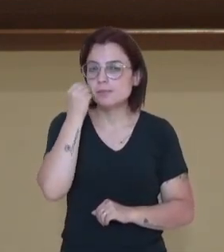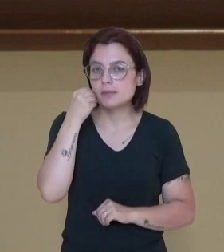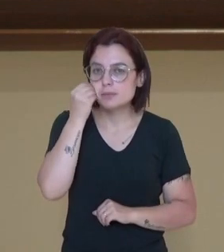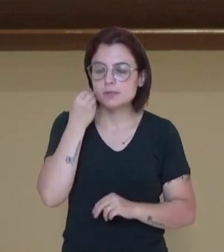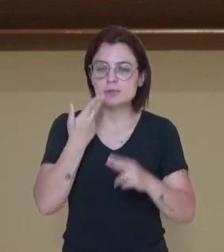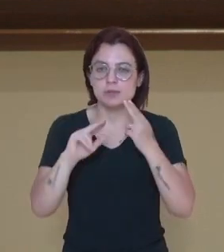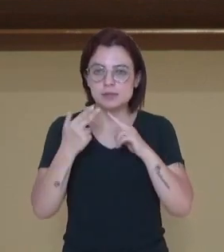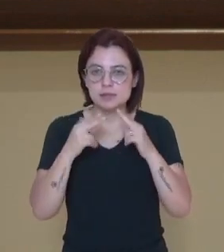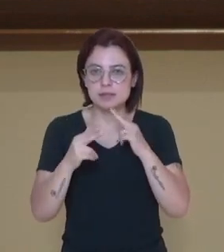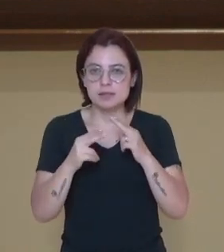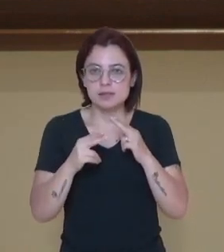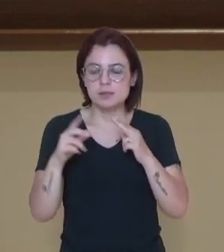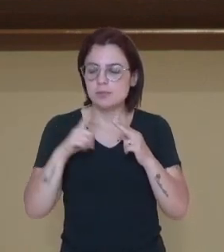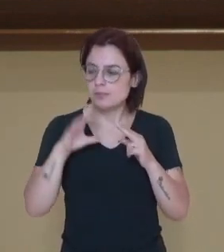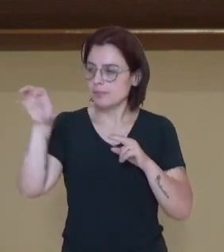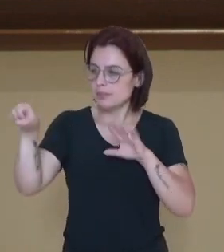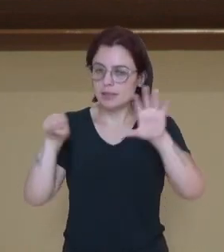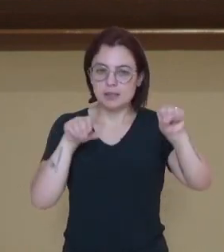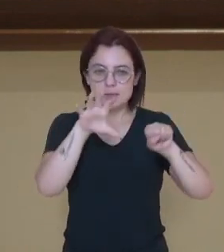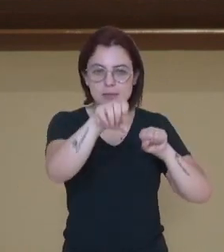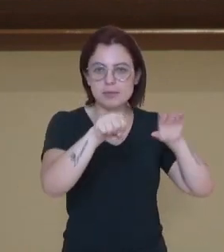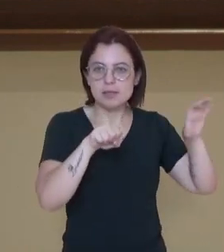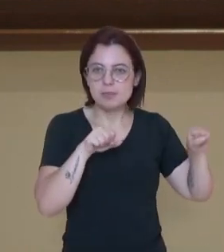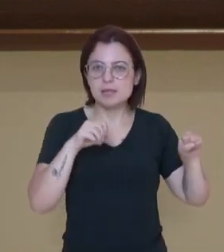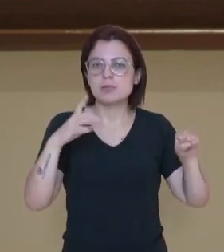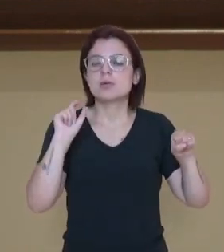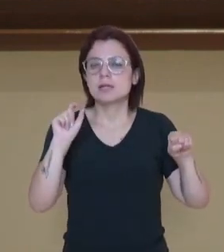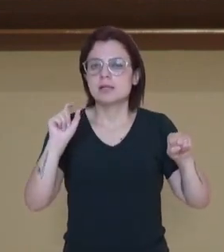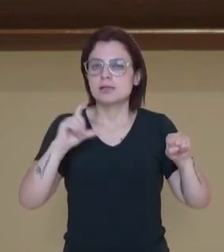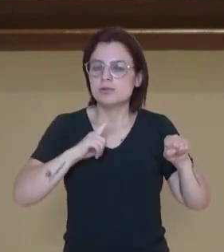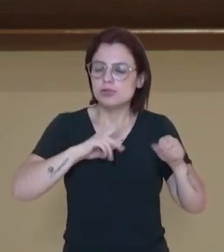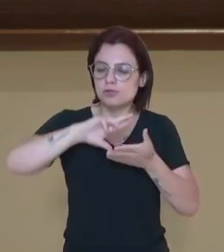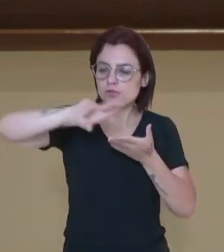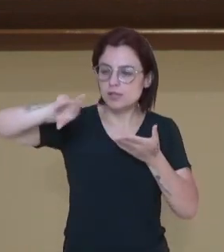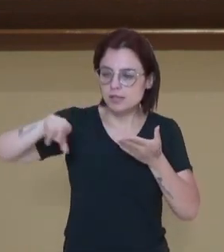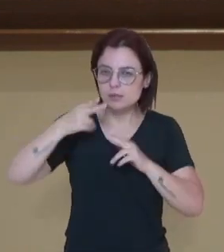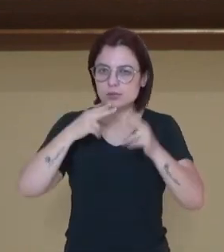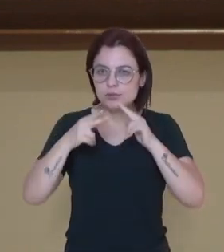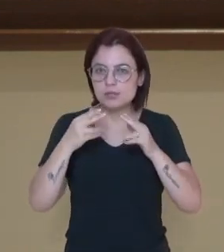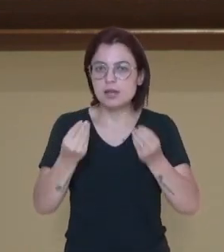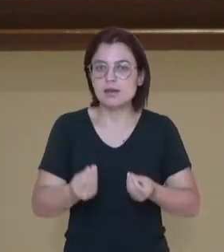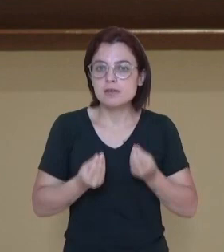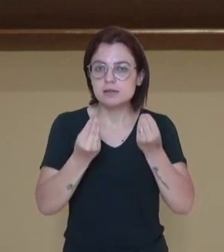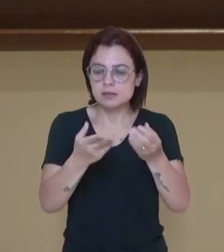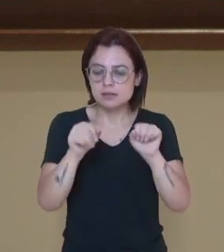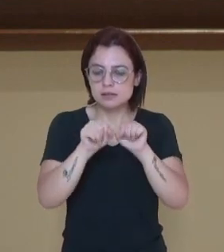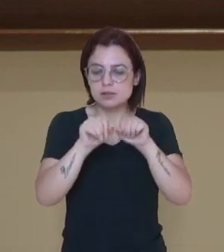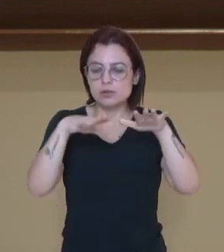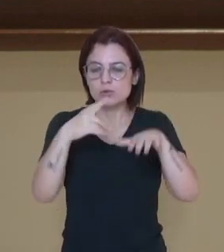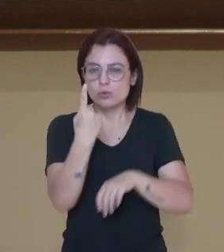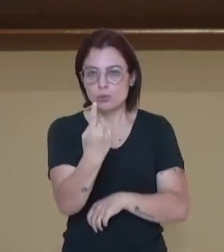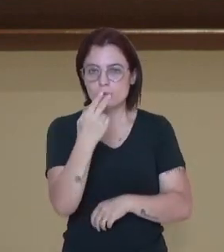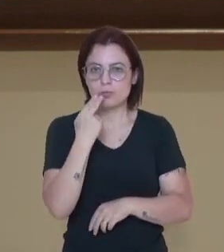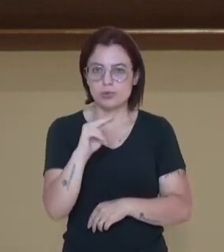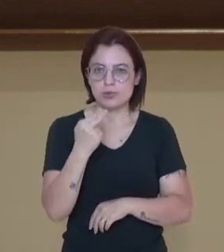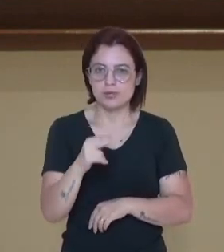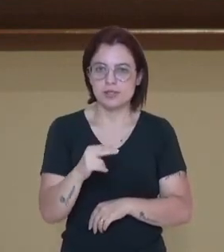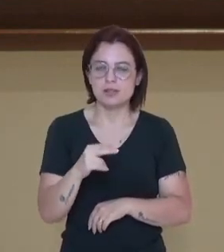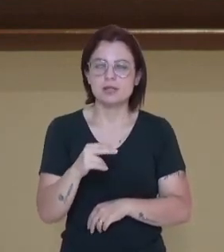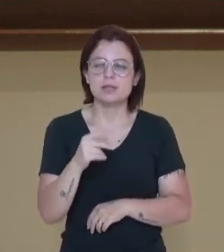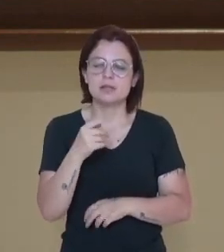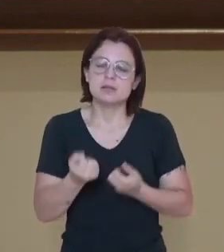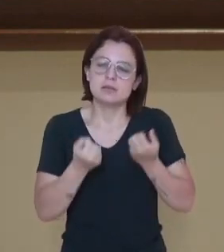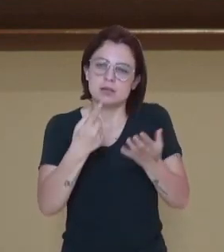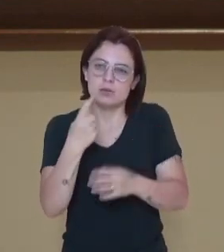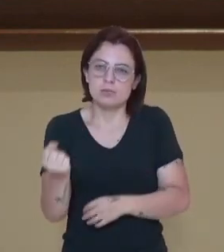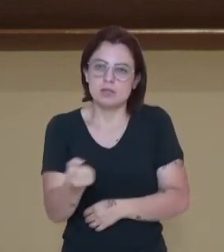musical, juntando estilos, gêneros musicais diferentes para proporcionar uma nova